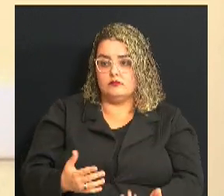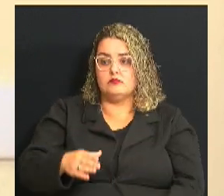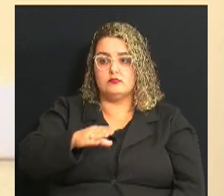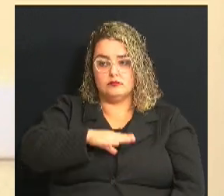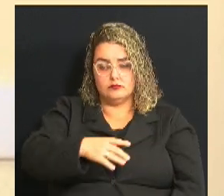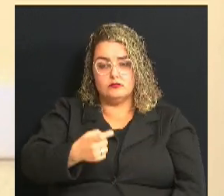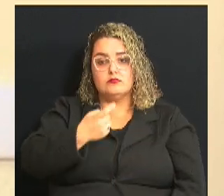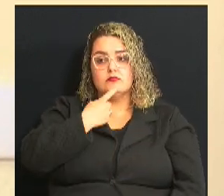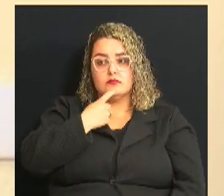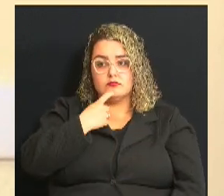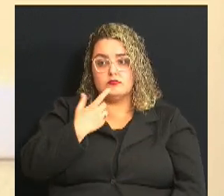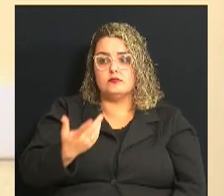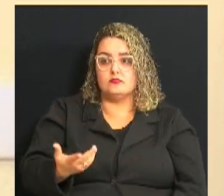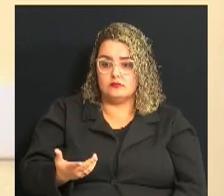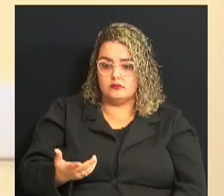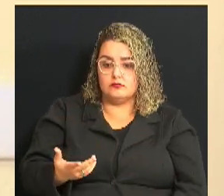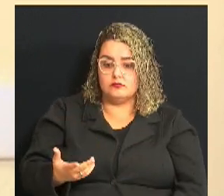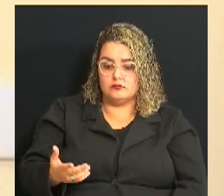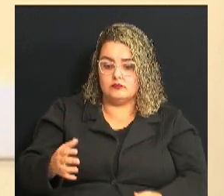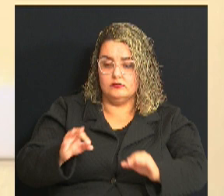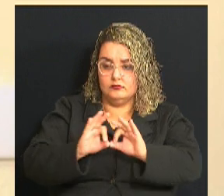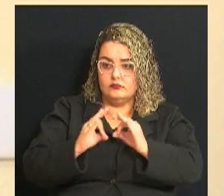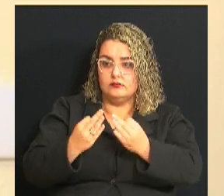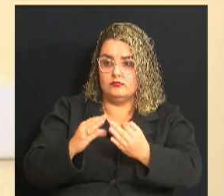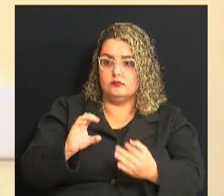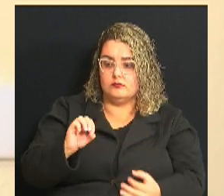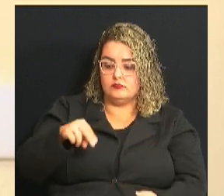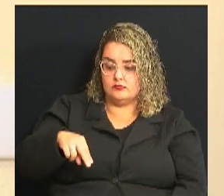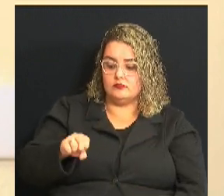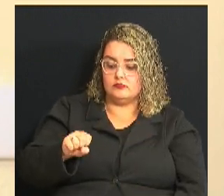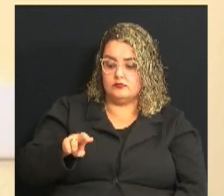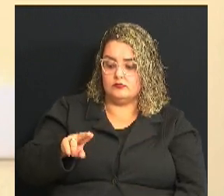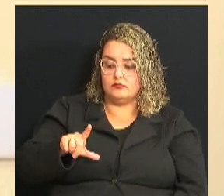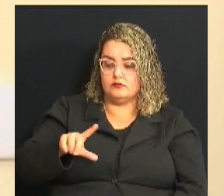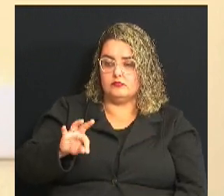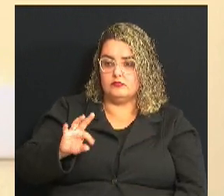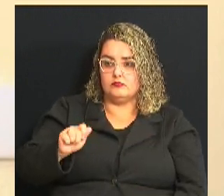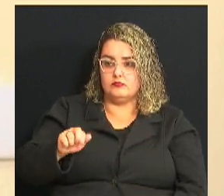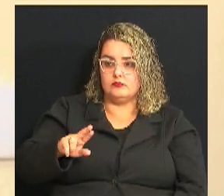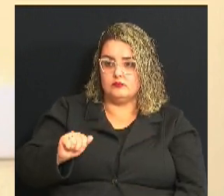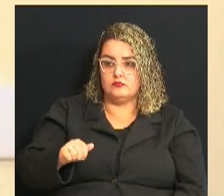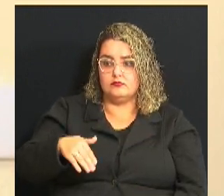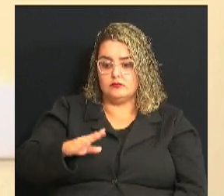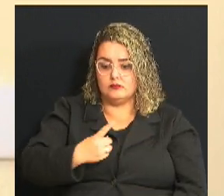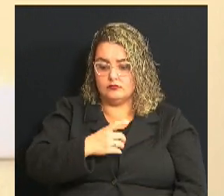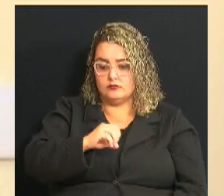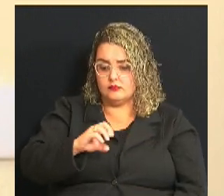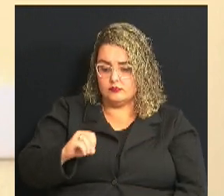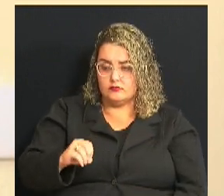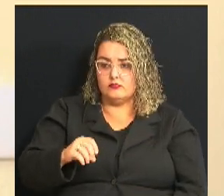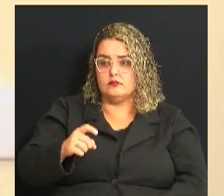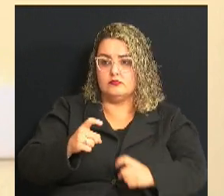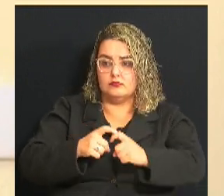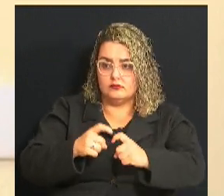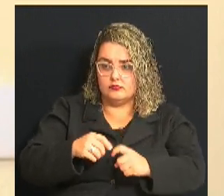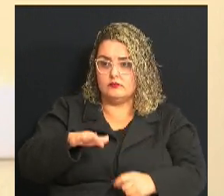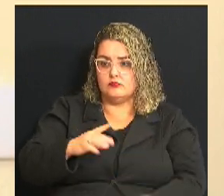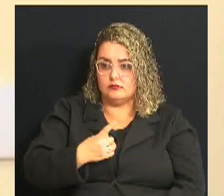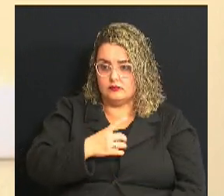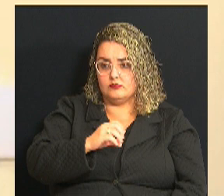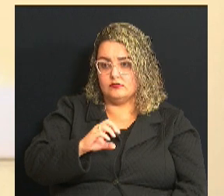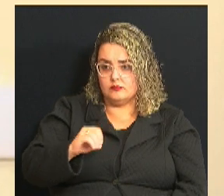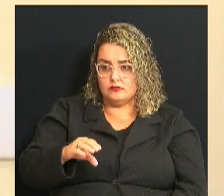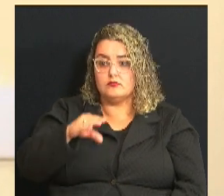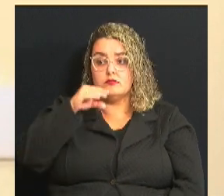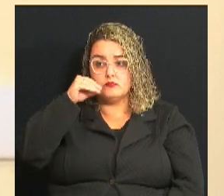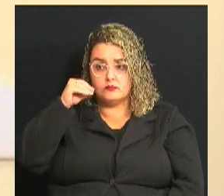a família da Consultare, que são mais de 100 médicos, mais de 100 funcionários, eu também aqui homenagear os que estão